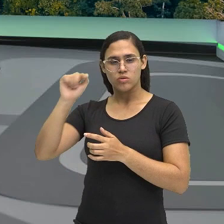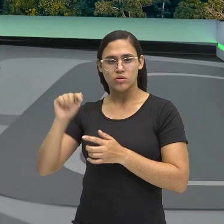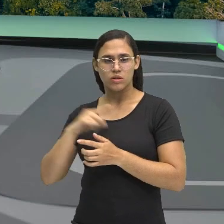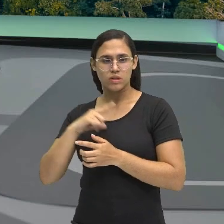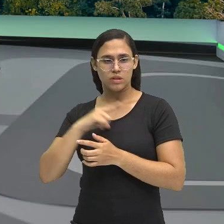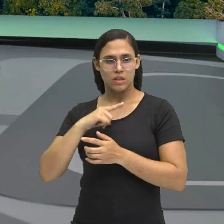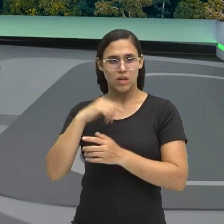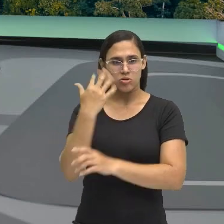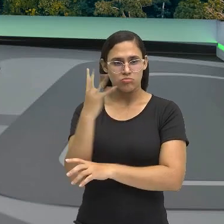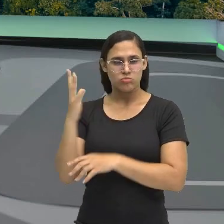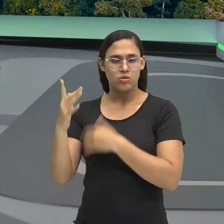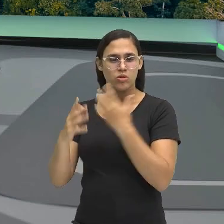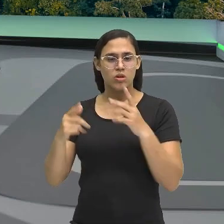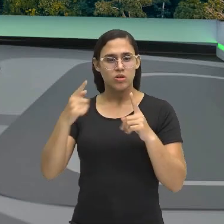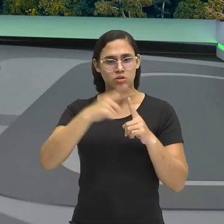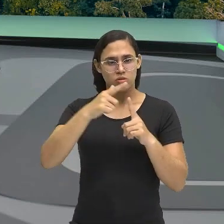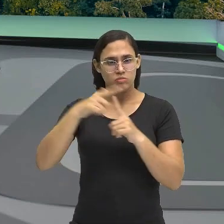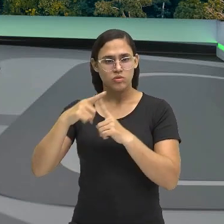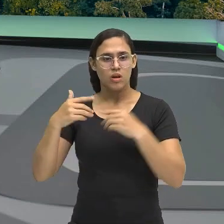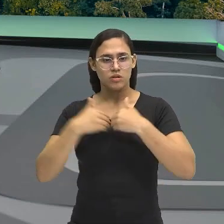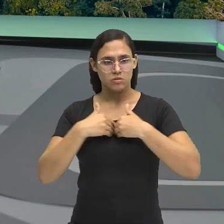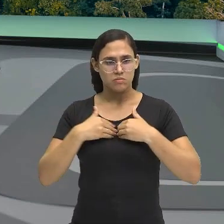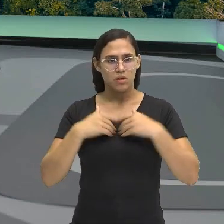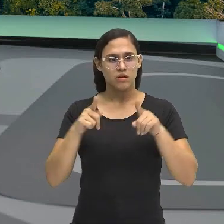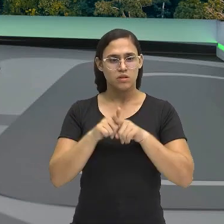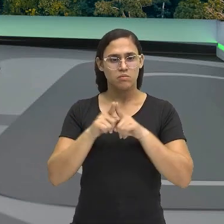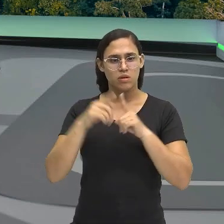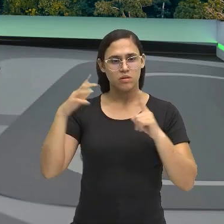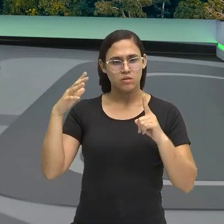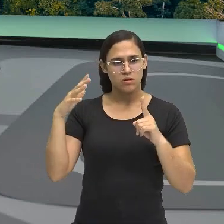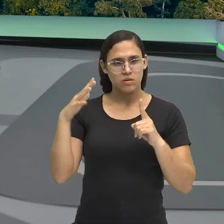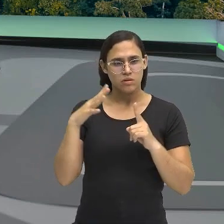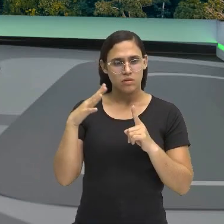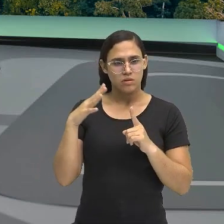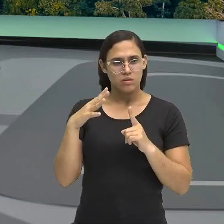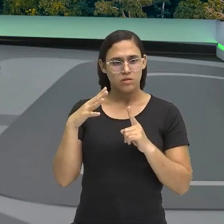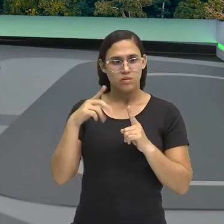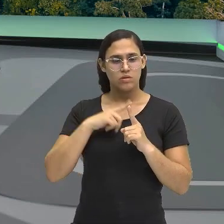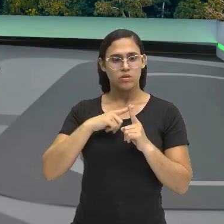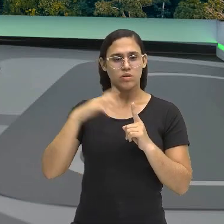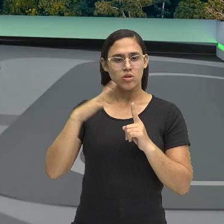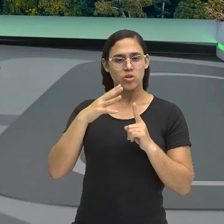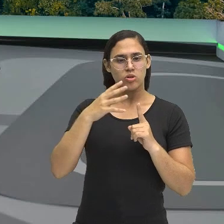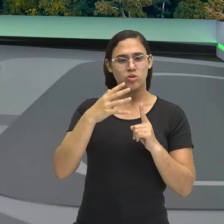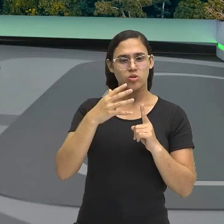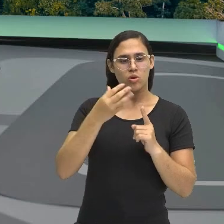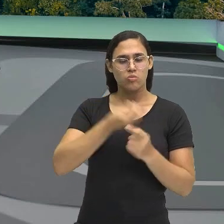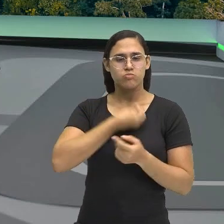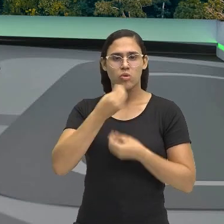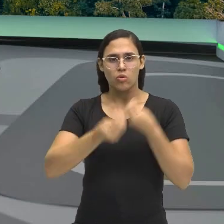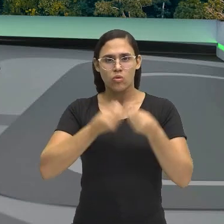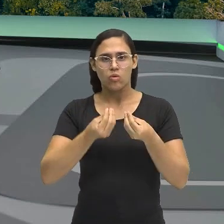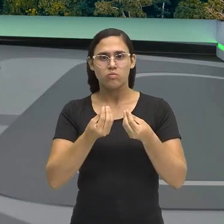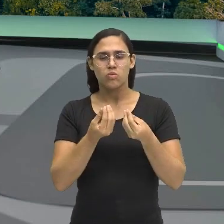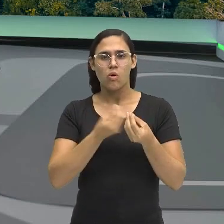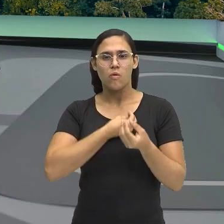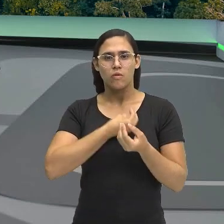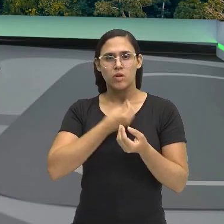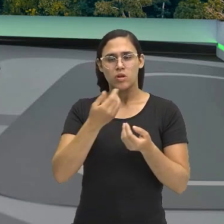de plantas, de animais, que vão ser influenciados ali pelas mesmas condições de clima,